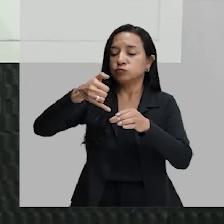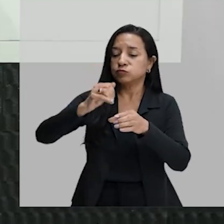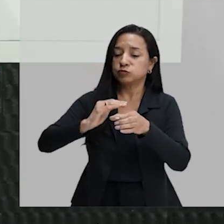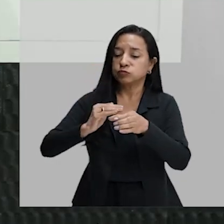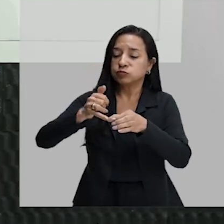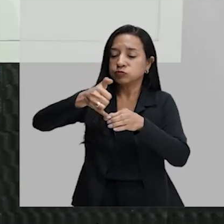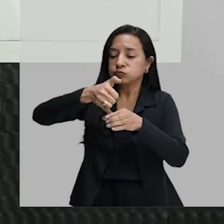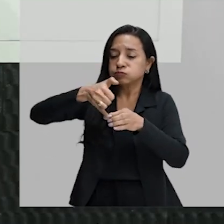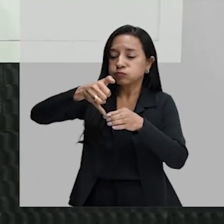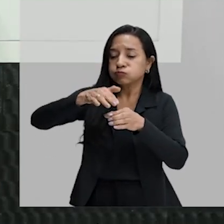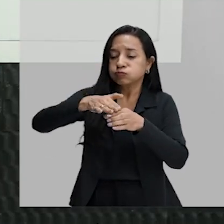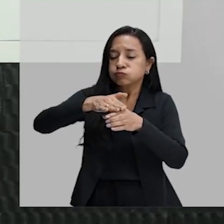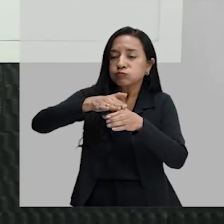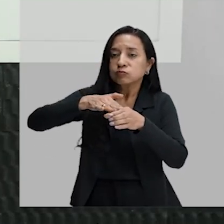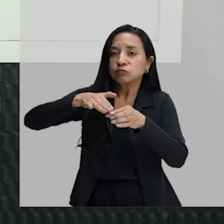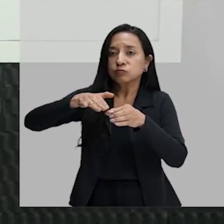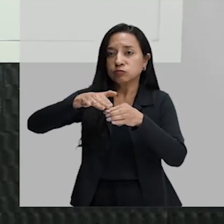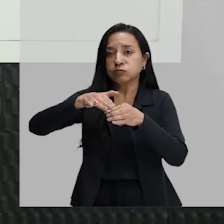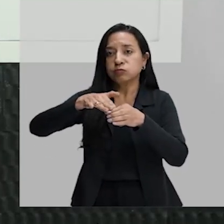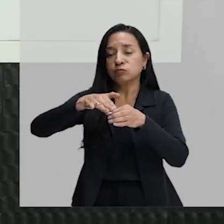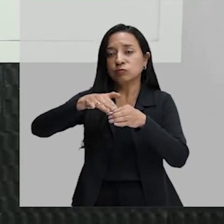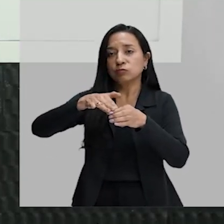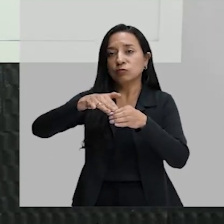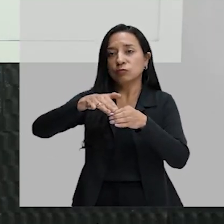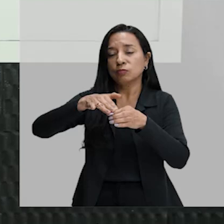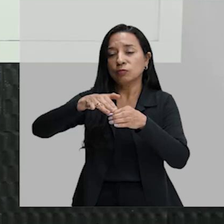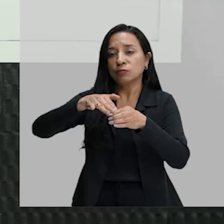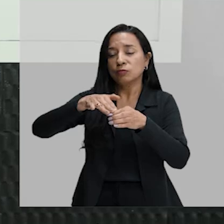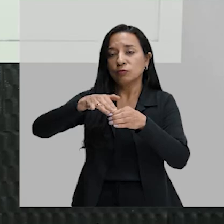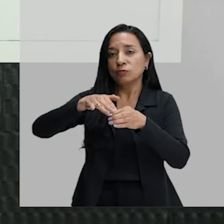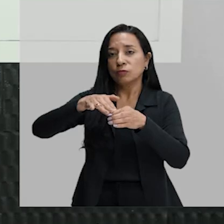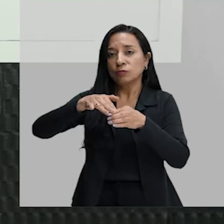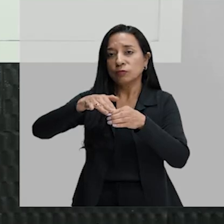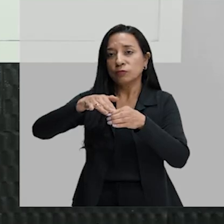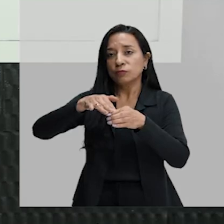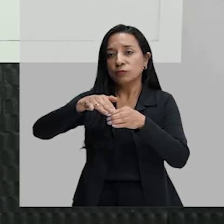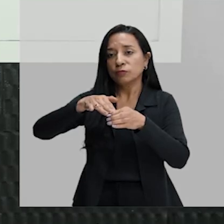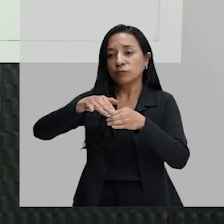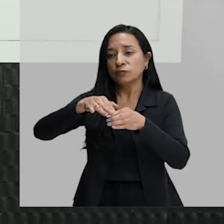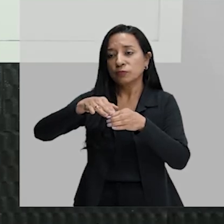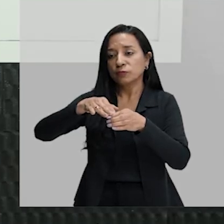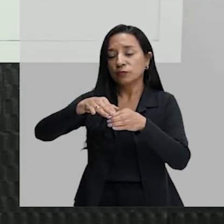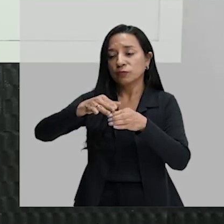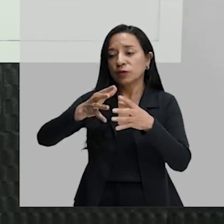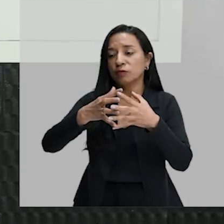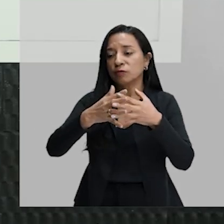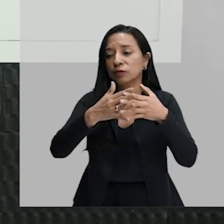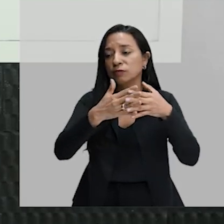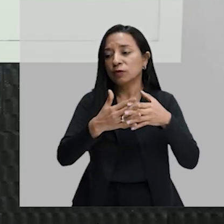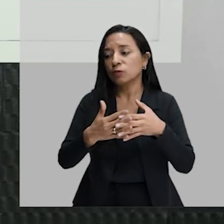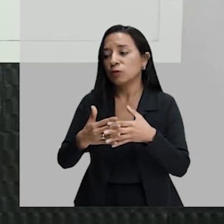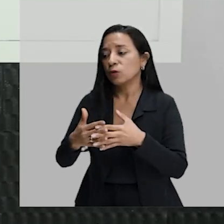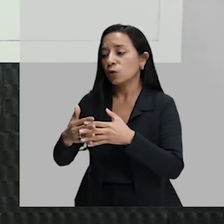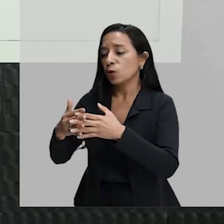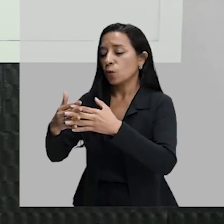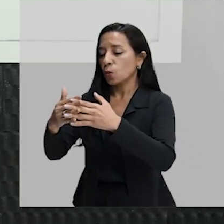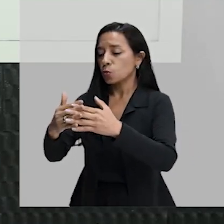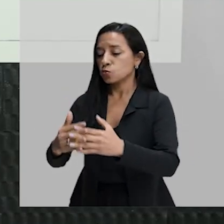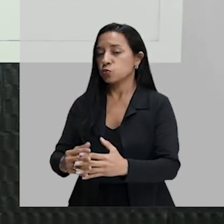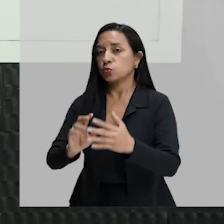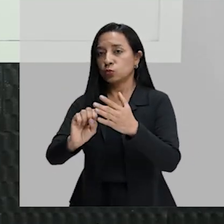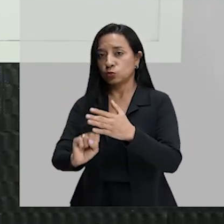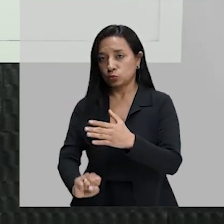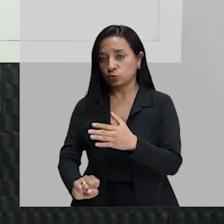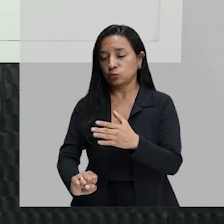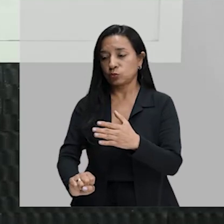até a tampa, tá ok? Né? E ele for levado para o sul do país, né,